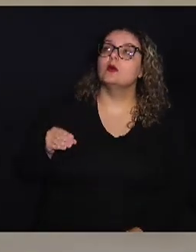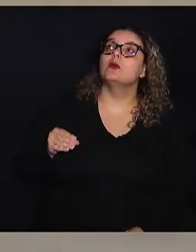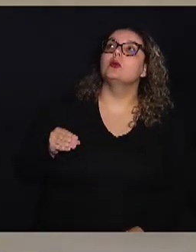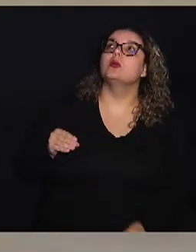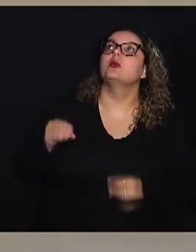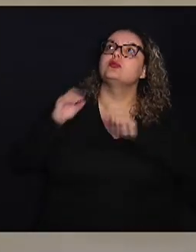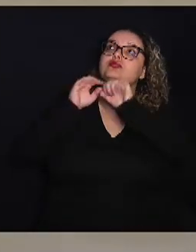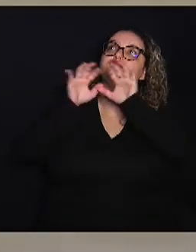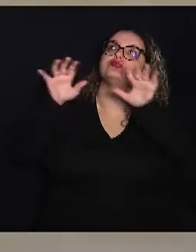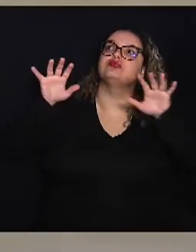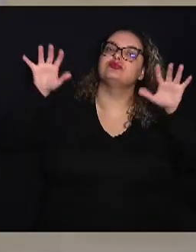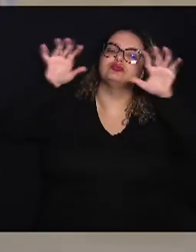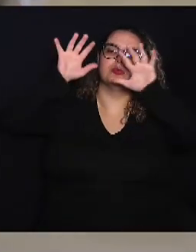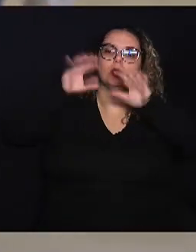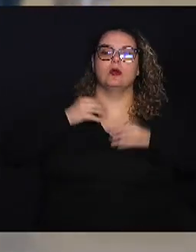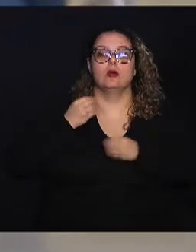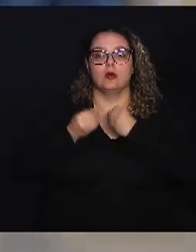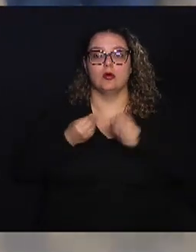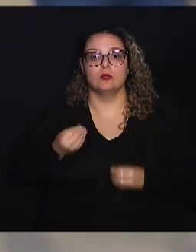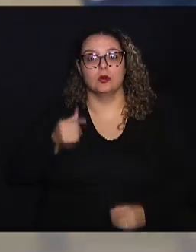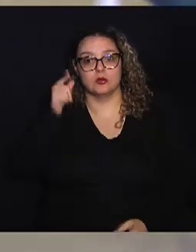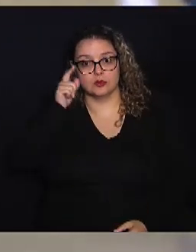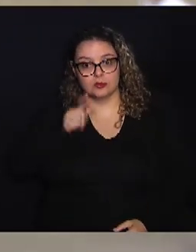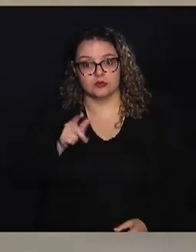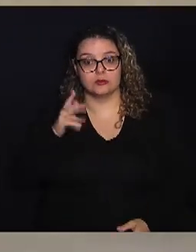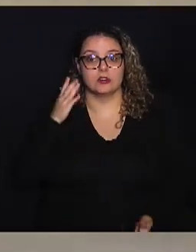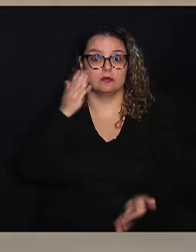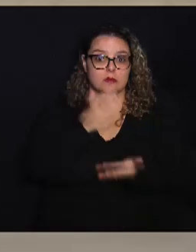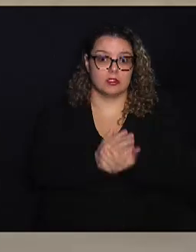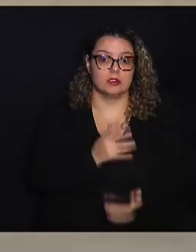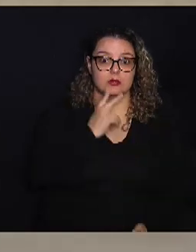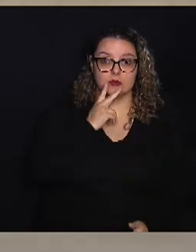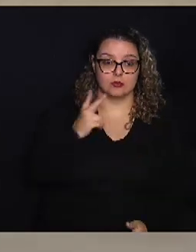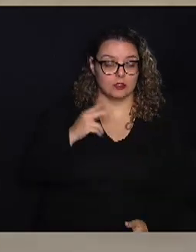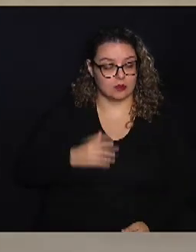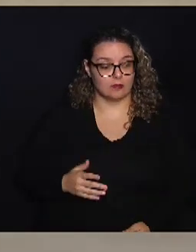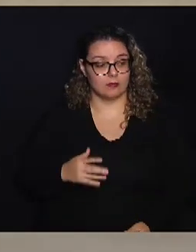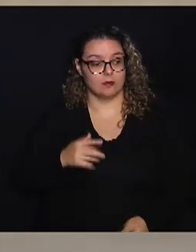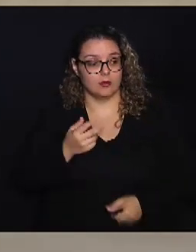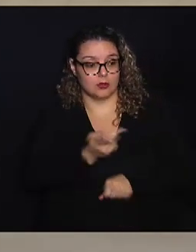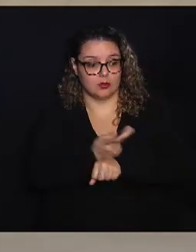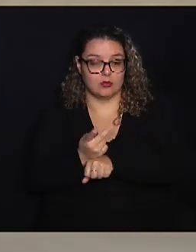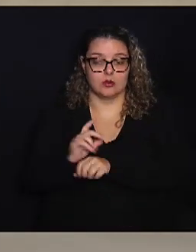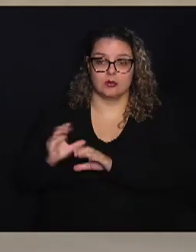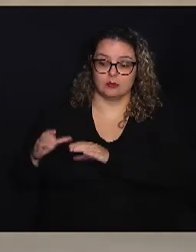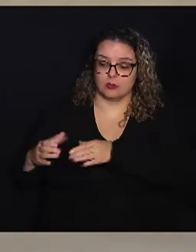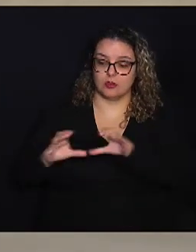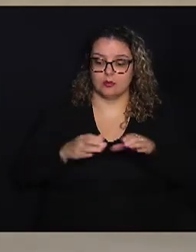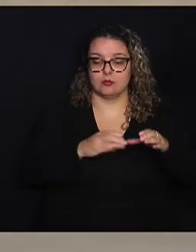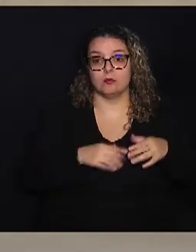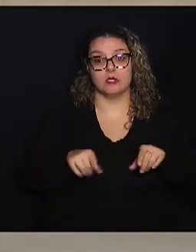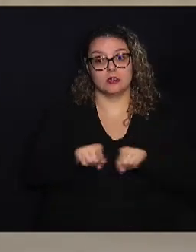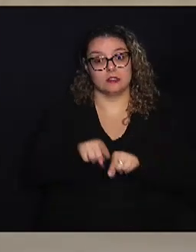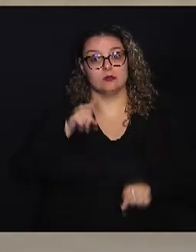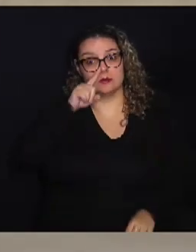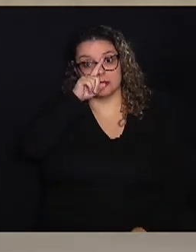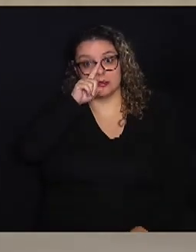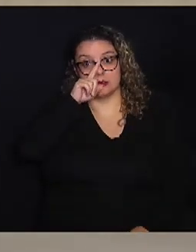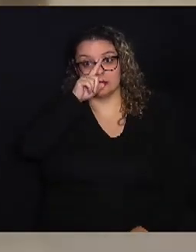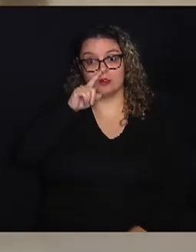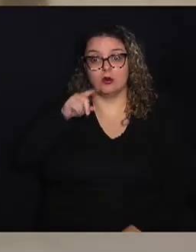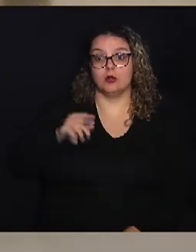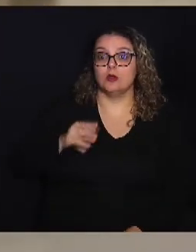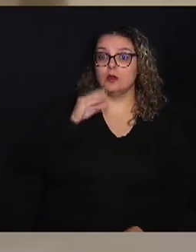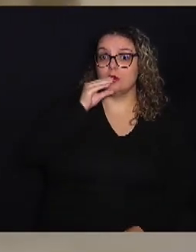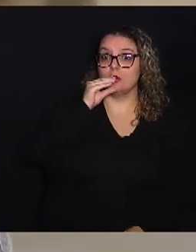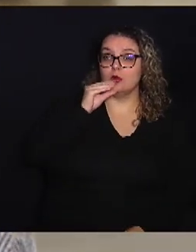ele consegue parar de fumar procurando os nossos grupos, e também os riscos pro fumante passivo